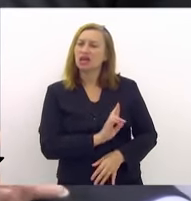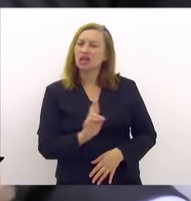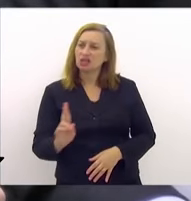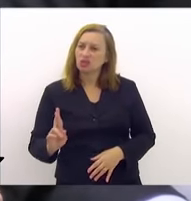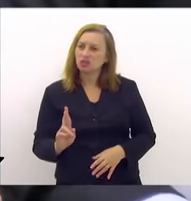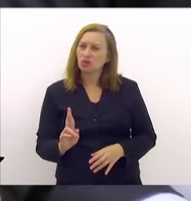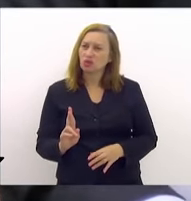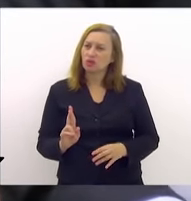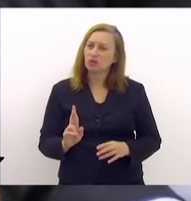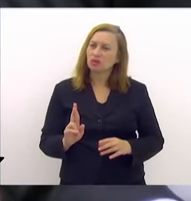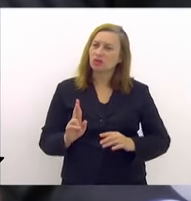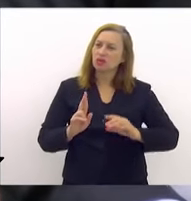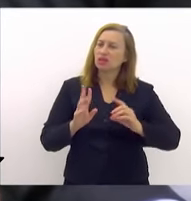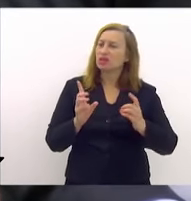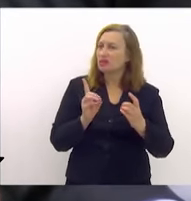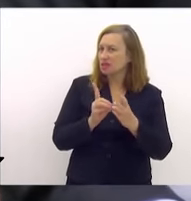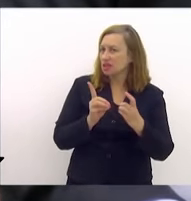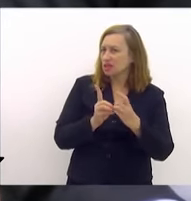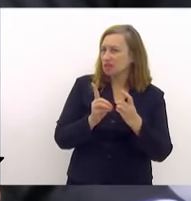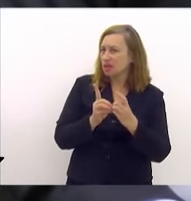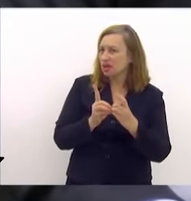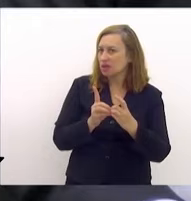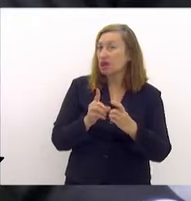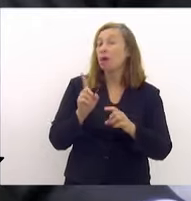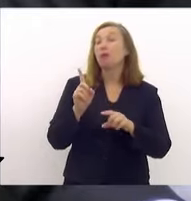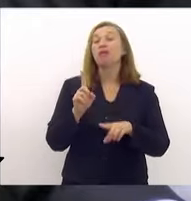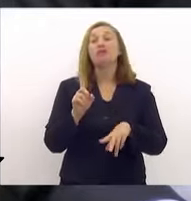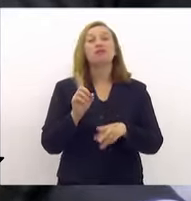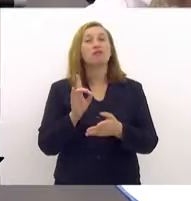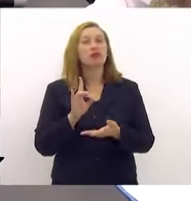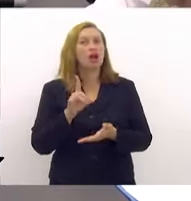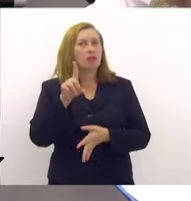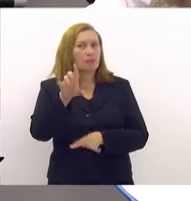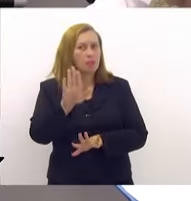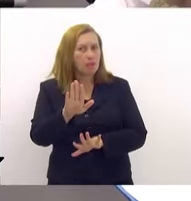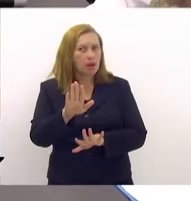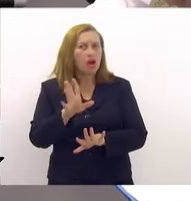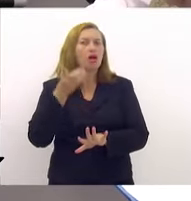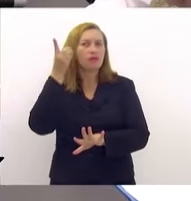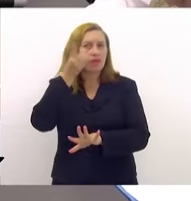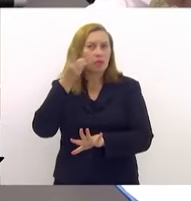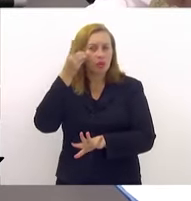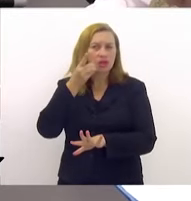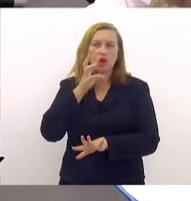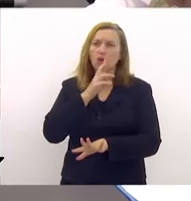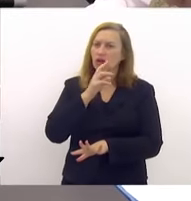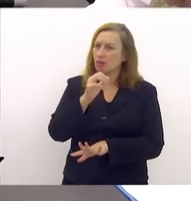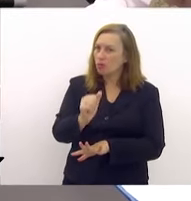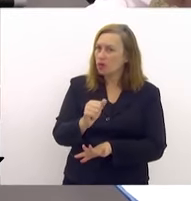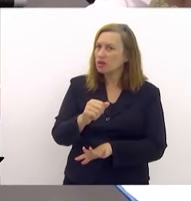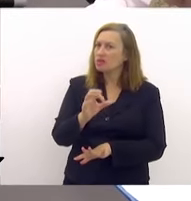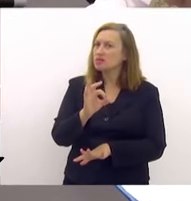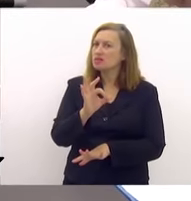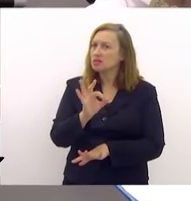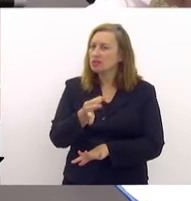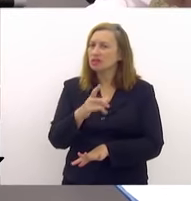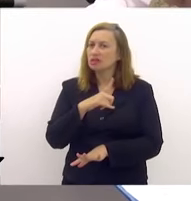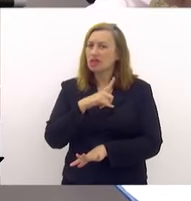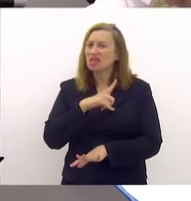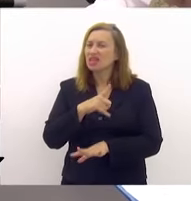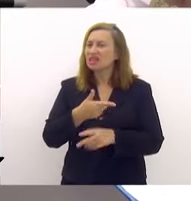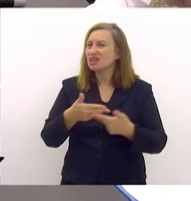questão do atendimento. Mas tem razão o deputado Amorim, porque tem